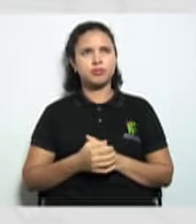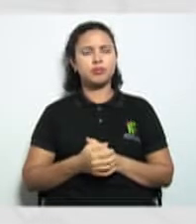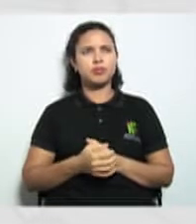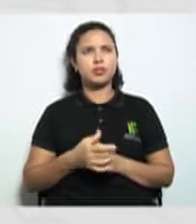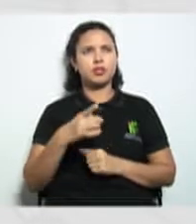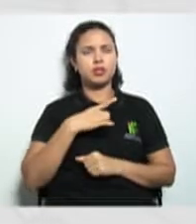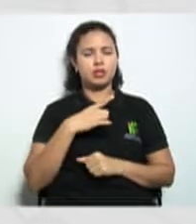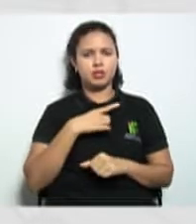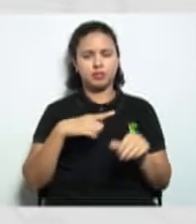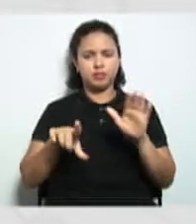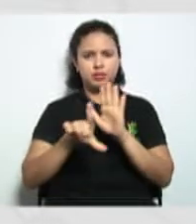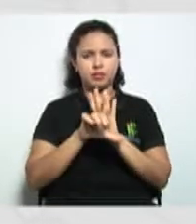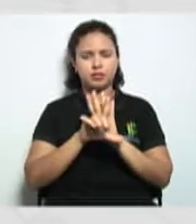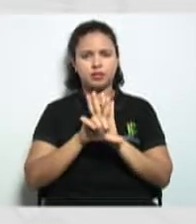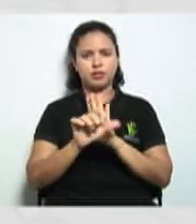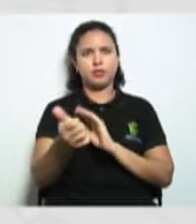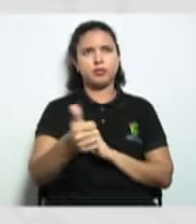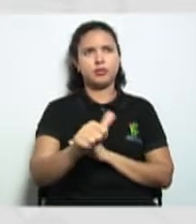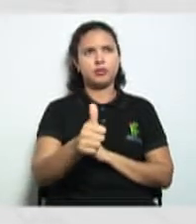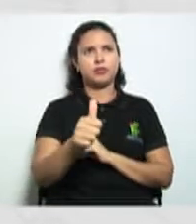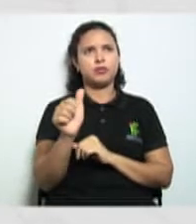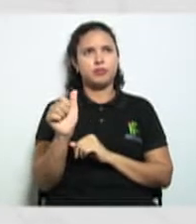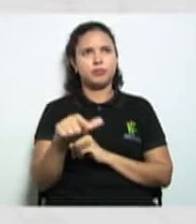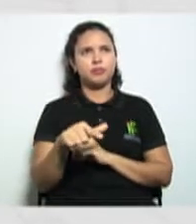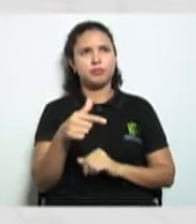a Lei